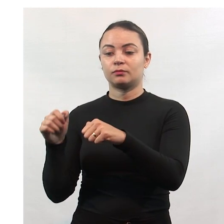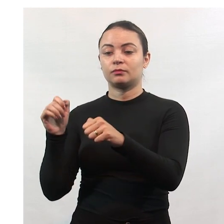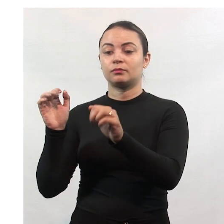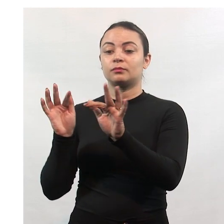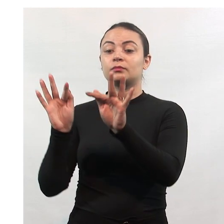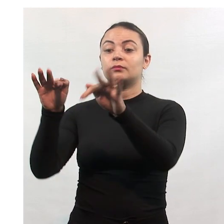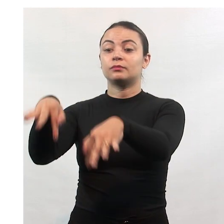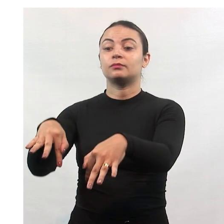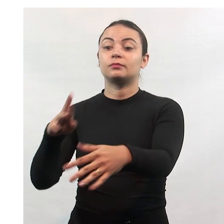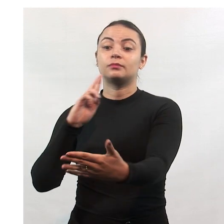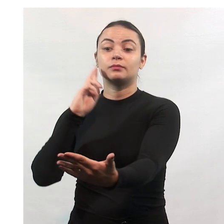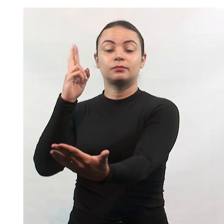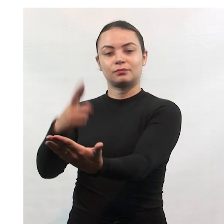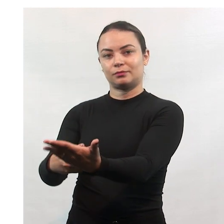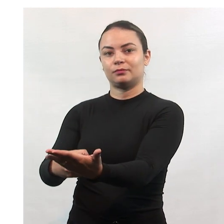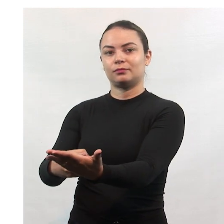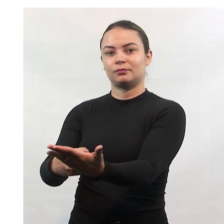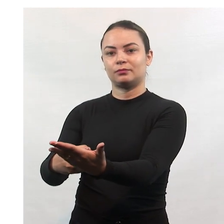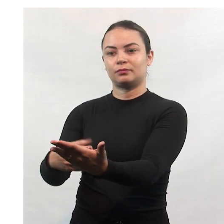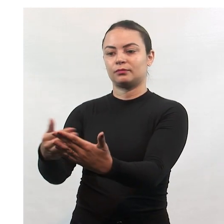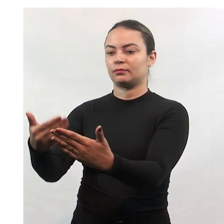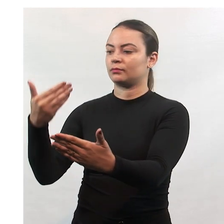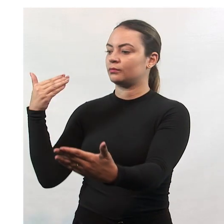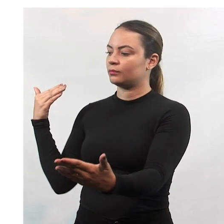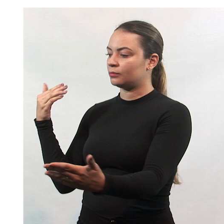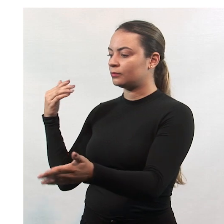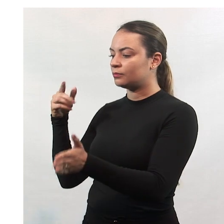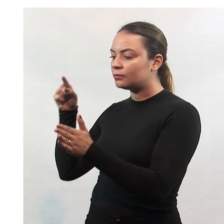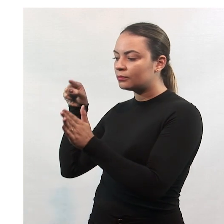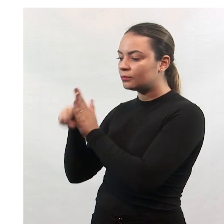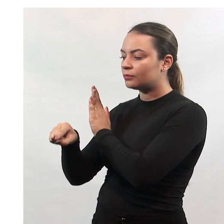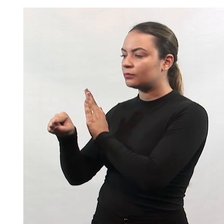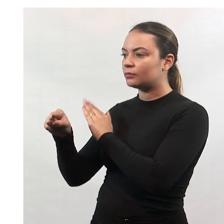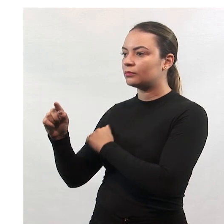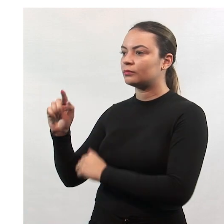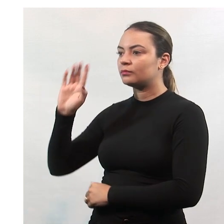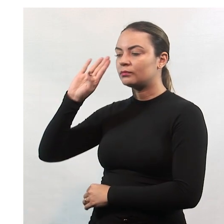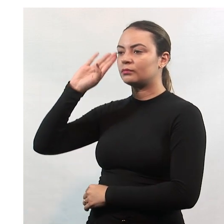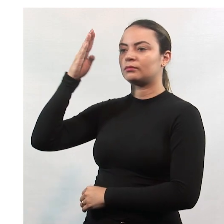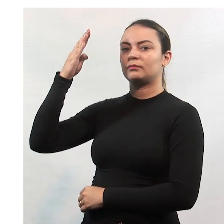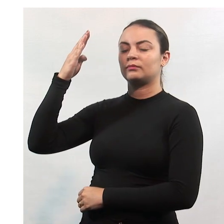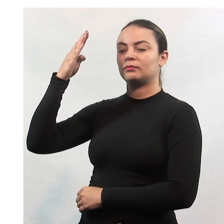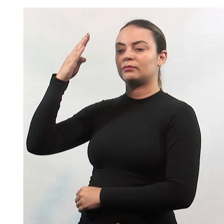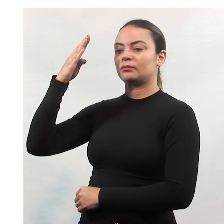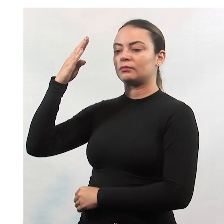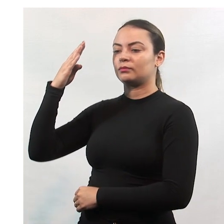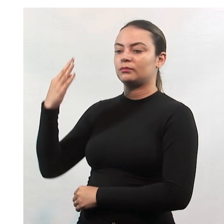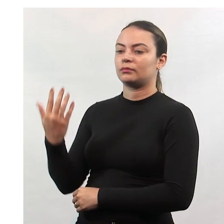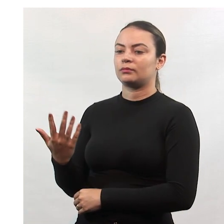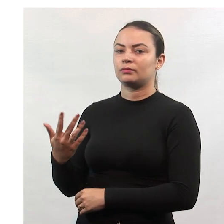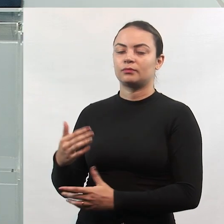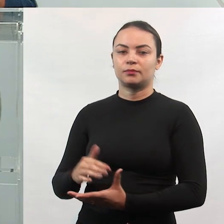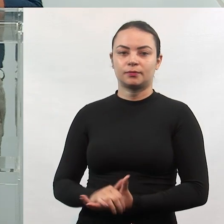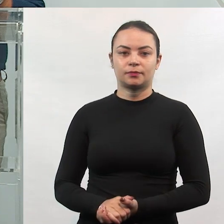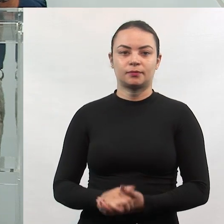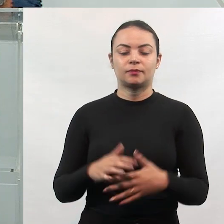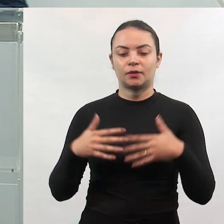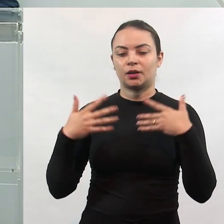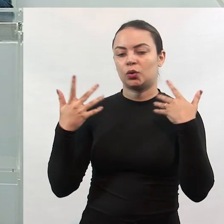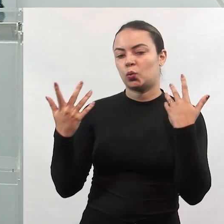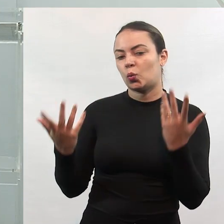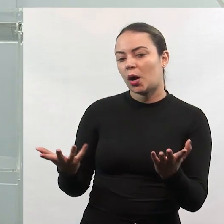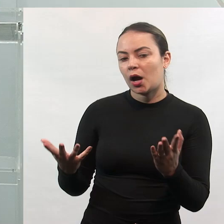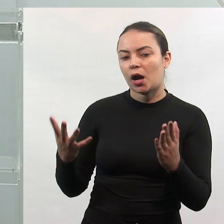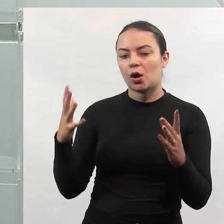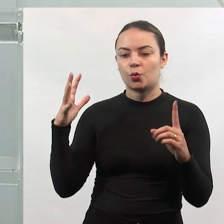respostas para uma pergunta prévia, tá? Formalmente elaborada. Então, quando eu falei para vocês, qual